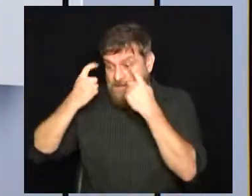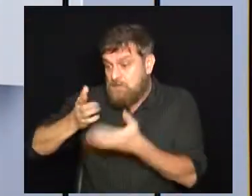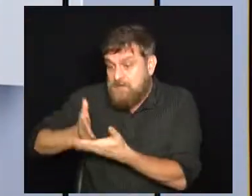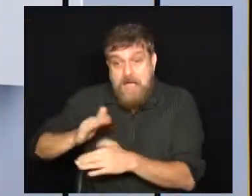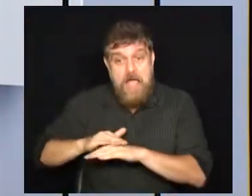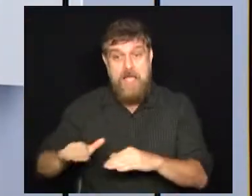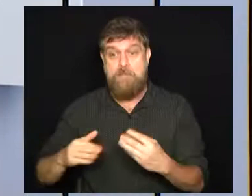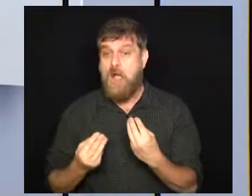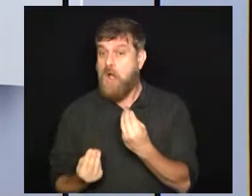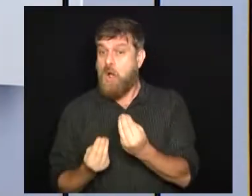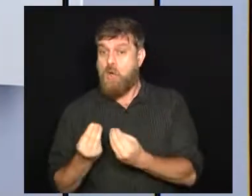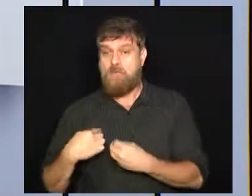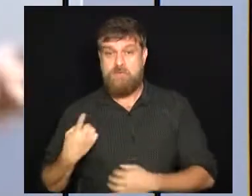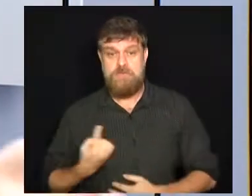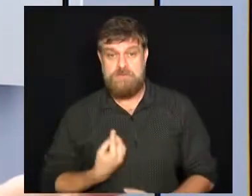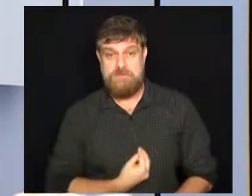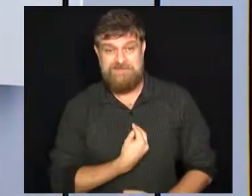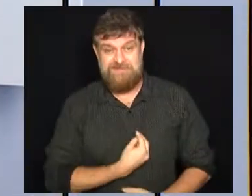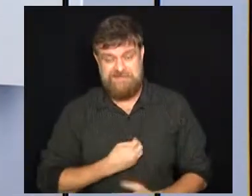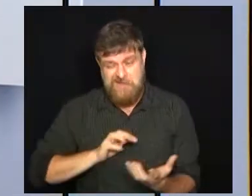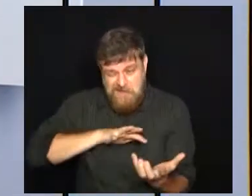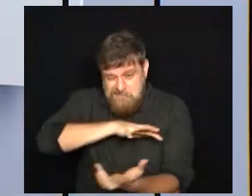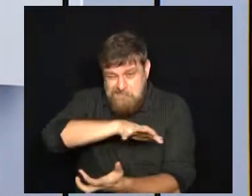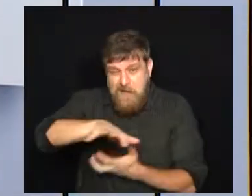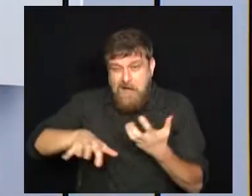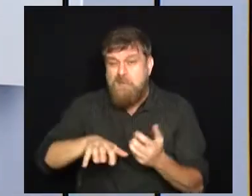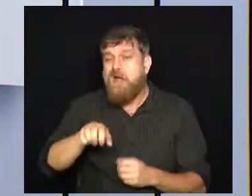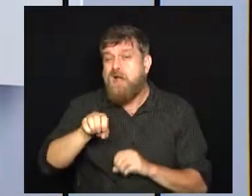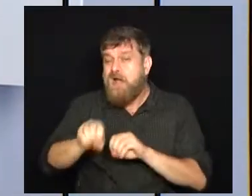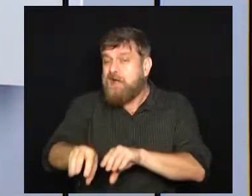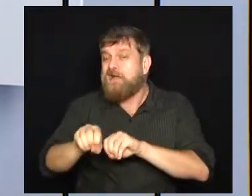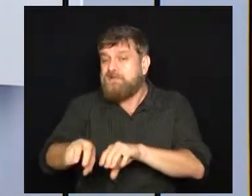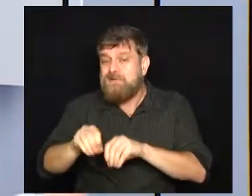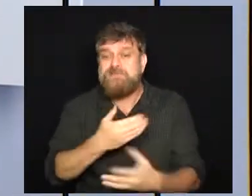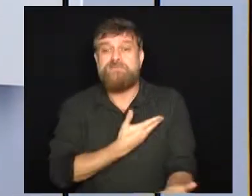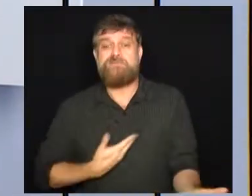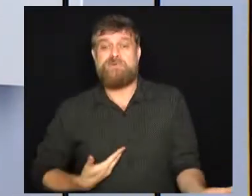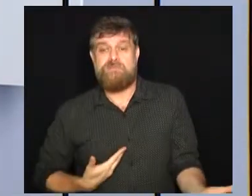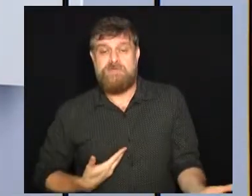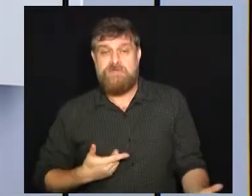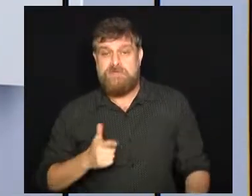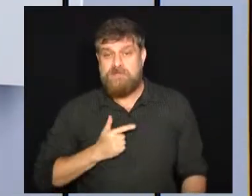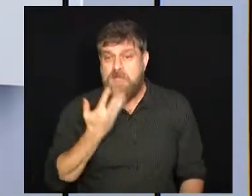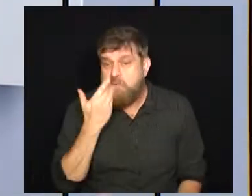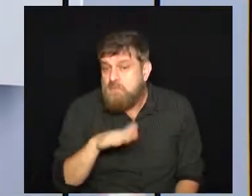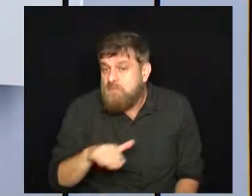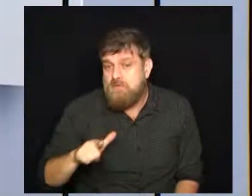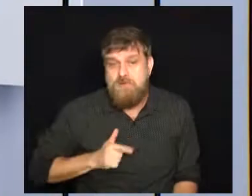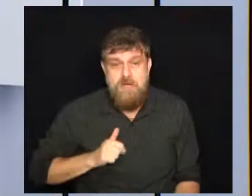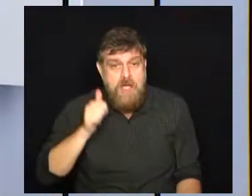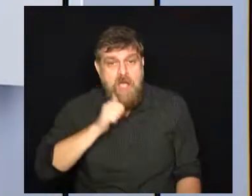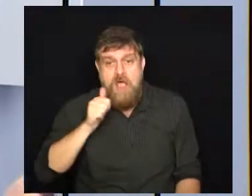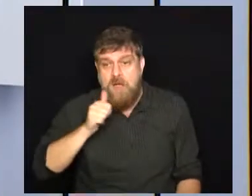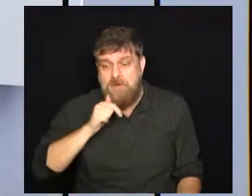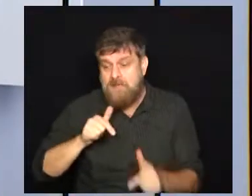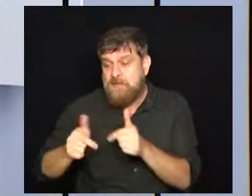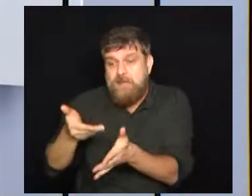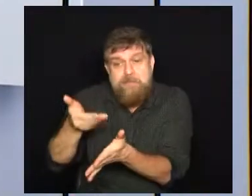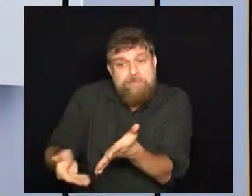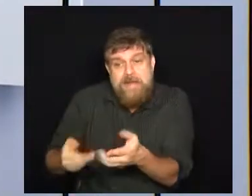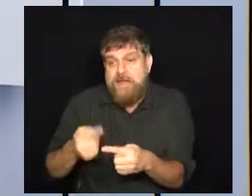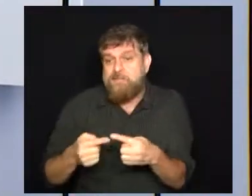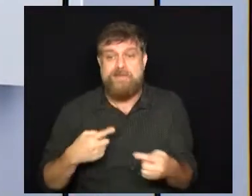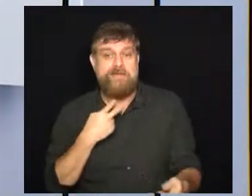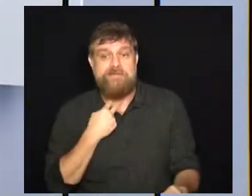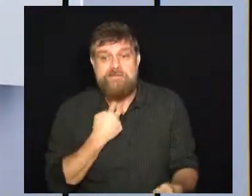violência. Quando a gente está vivendo o caos que a gente está vivendo na educação pública, educação infantil, muitas mulheres perdem o emprego porque não conseguem